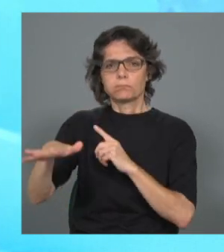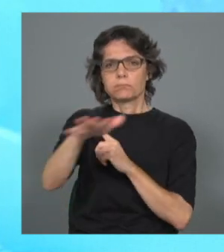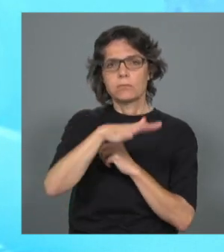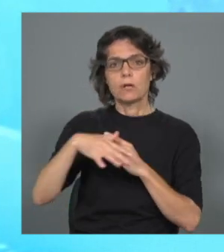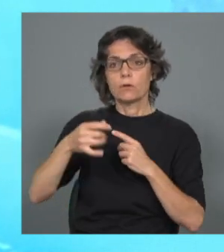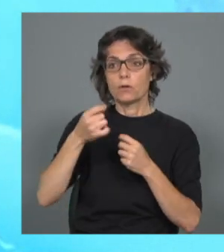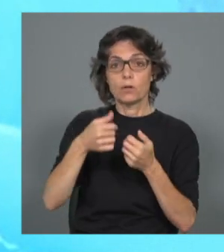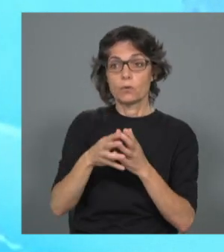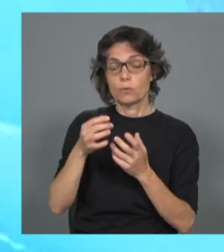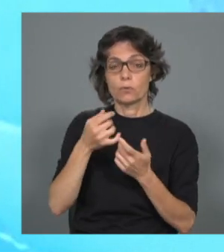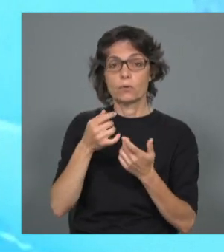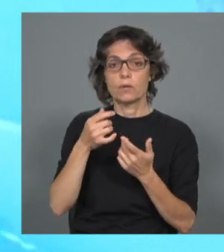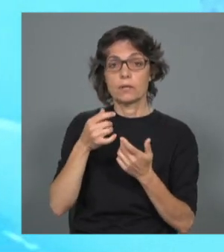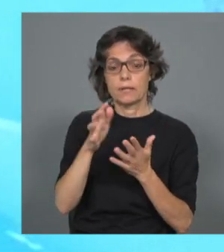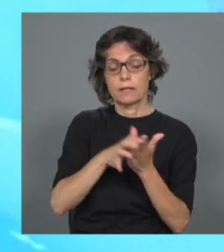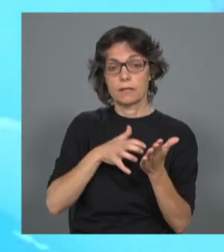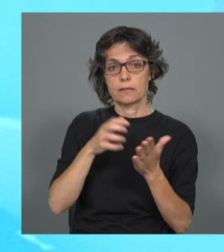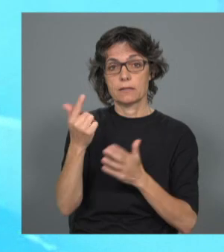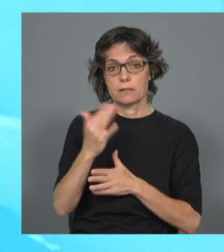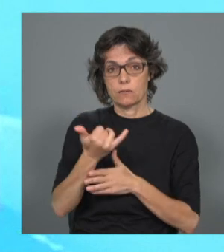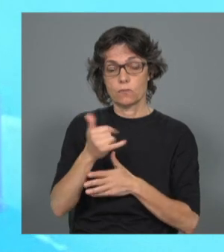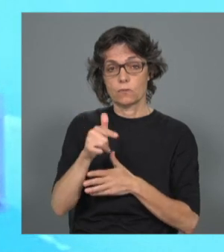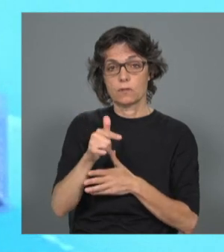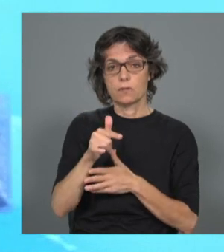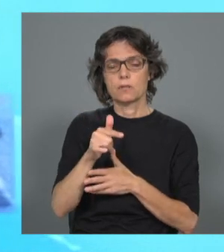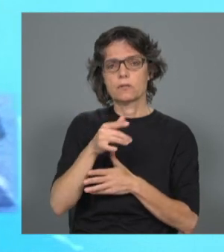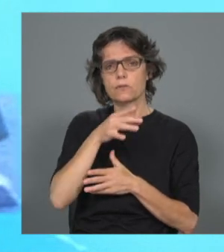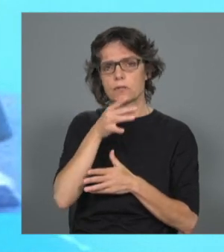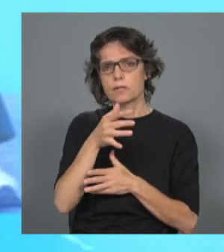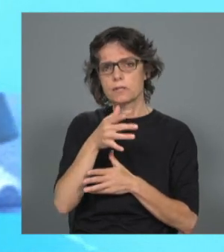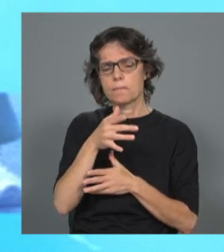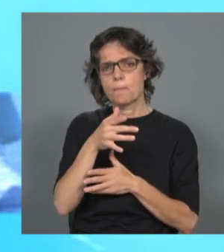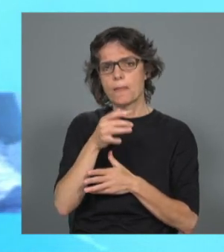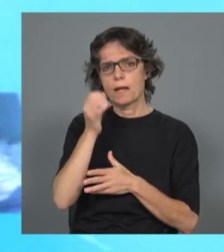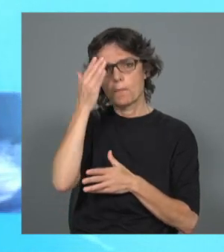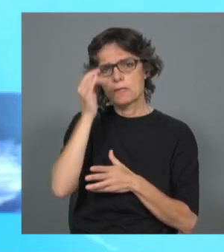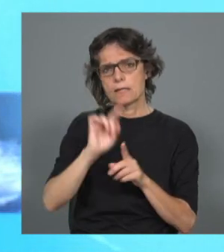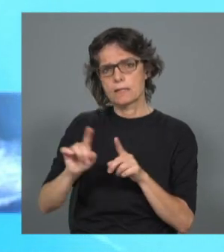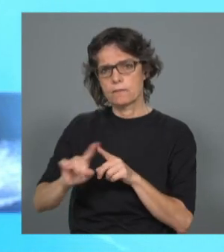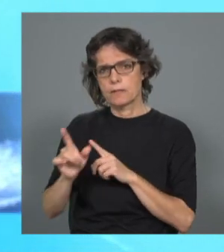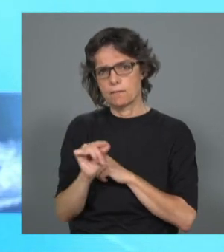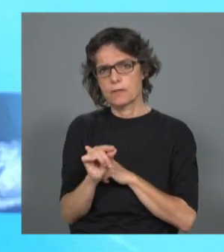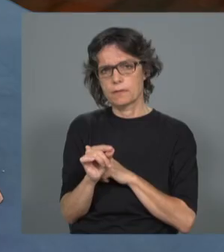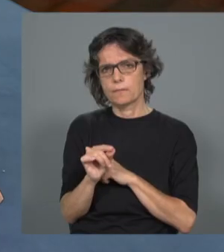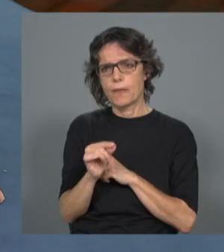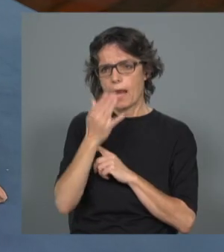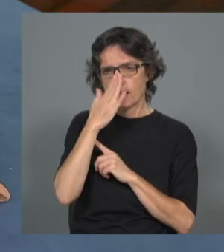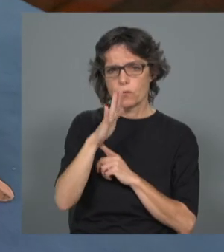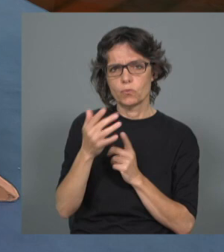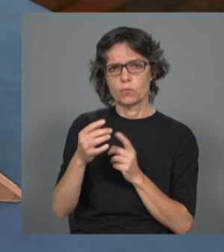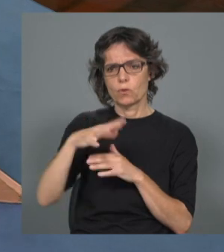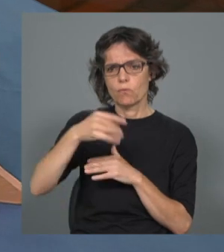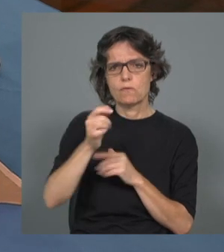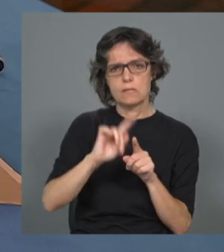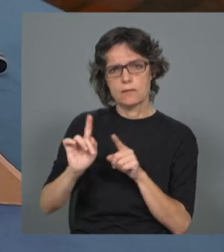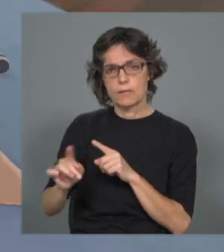na carta de São Paulo aos Coríntios, fala sobretudo em dons diferentes, enfim, em atitudes, em consequências